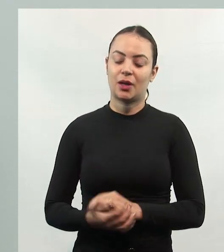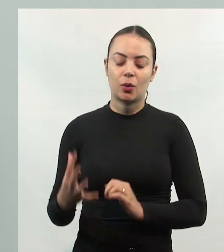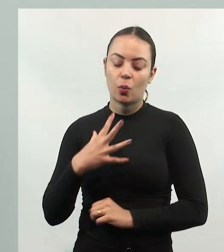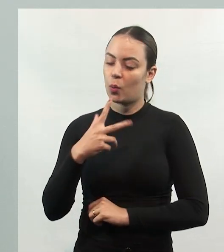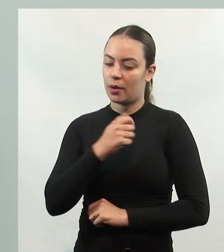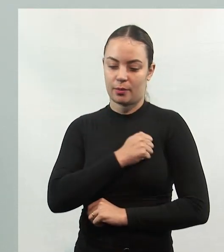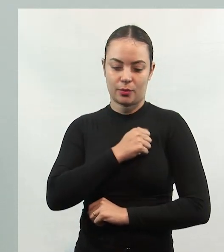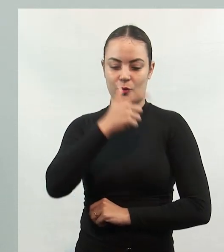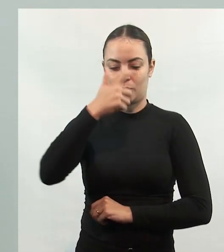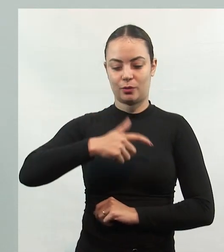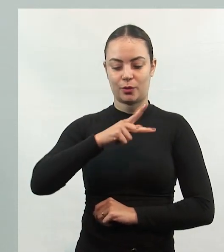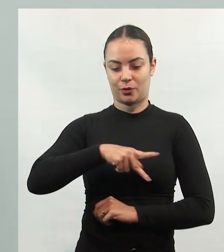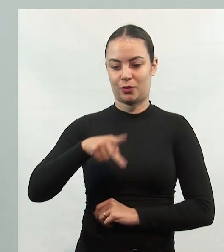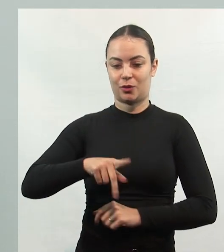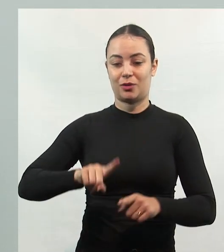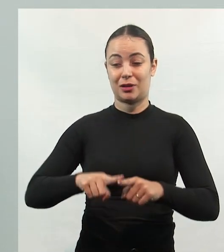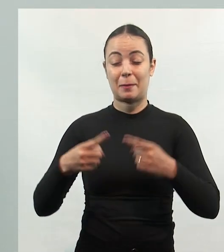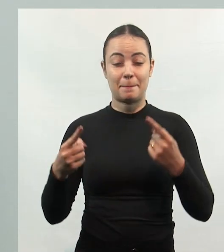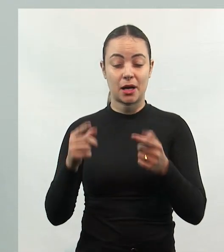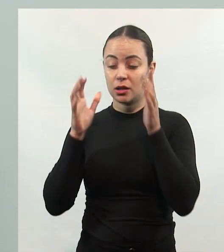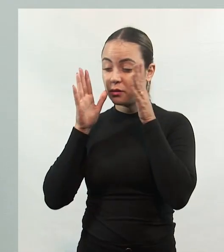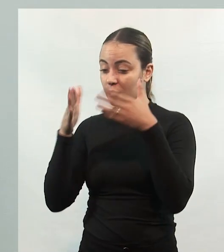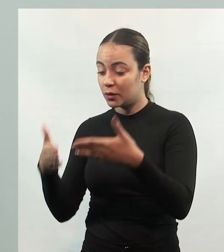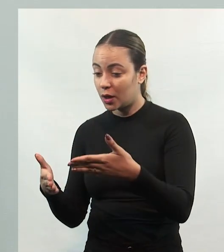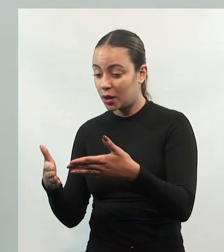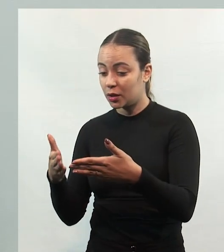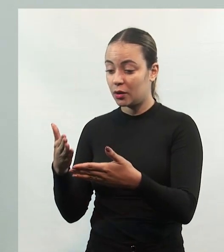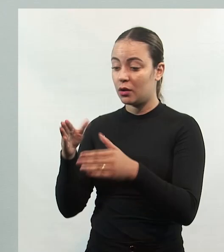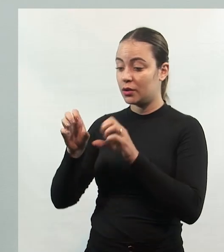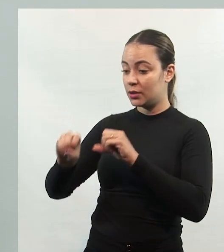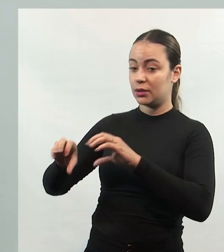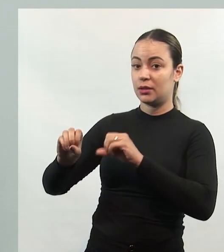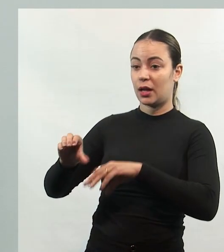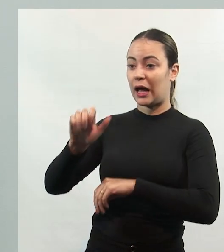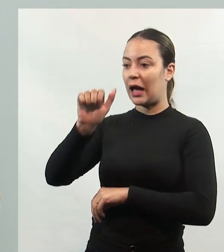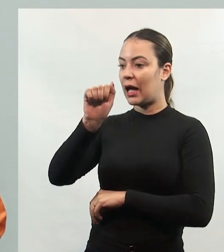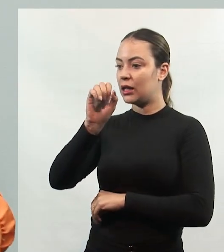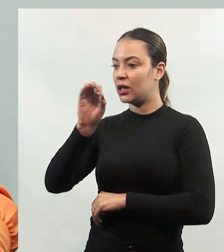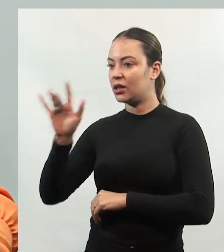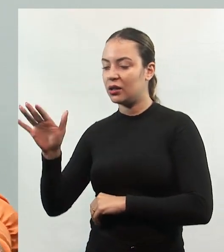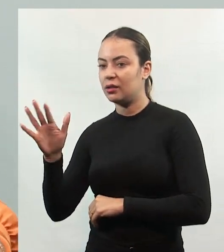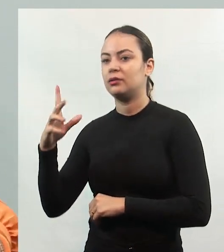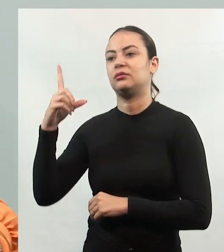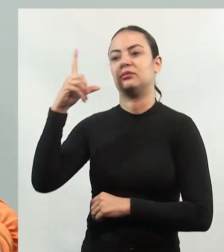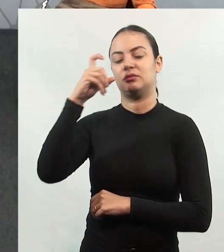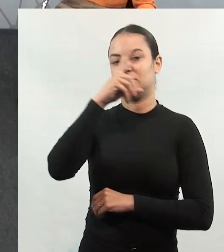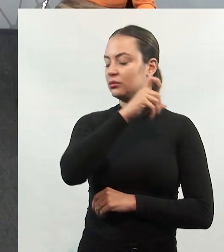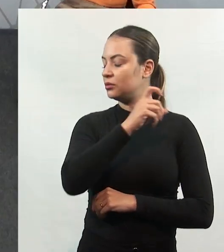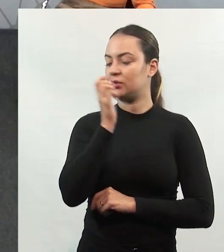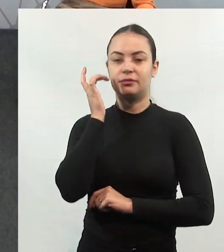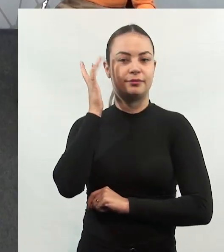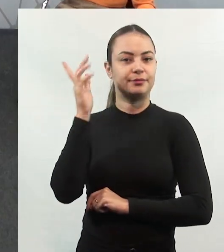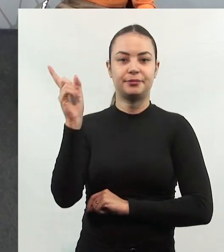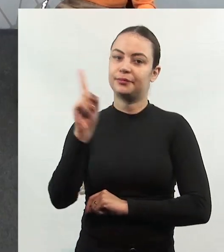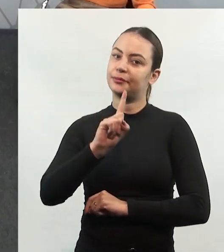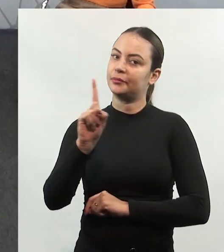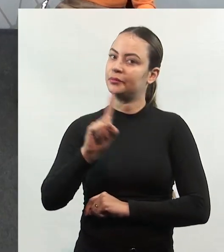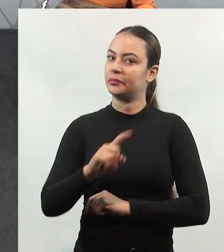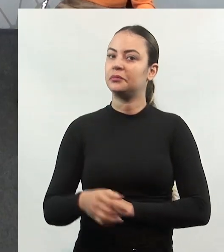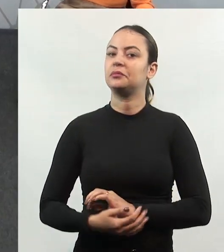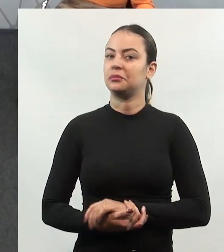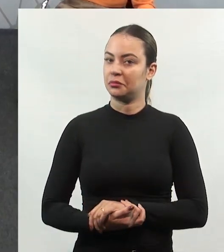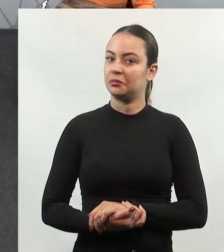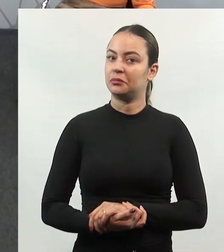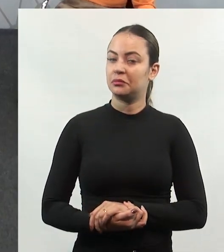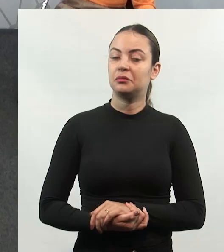para a professora que está escrito aqui. Aí ele olhou e disse, rato. Gente do céu, eu chorei tanto,